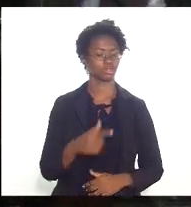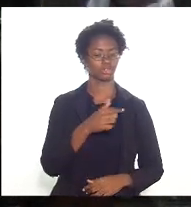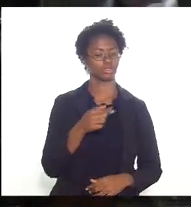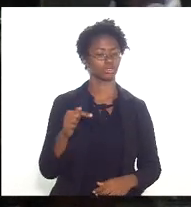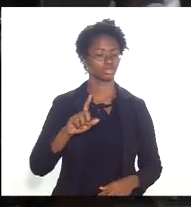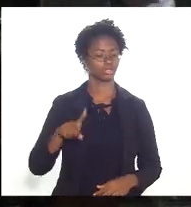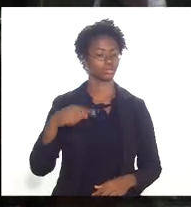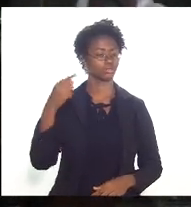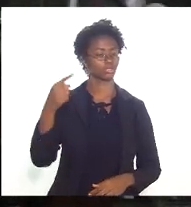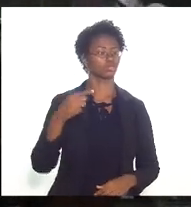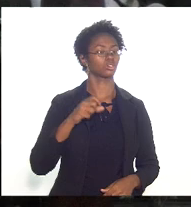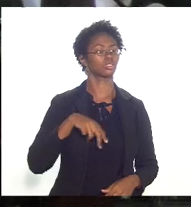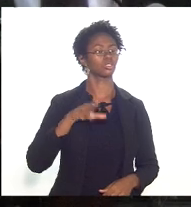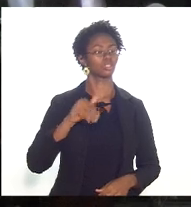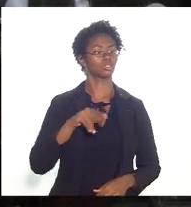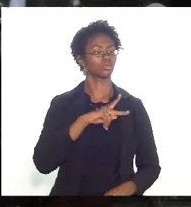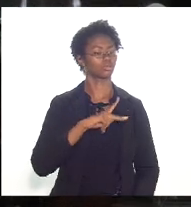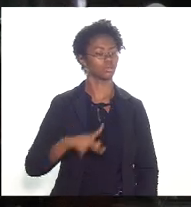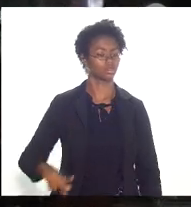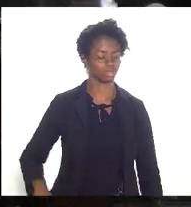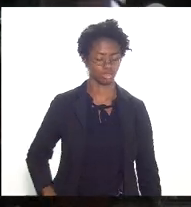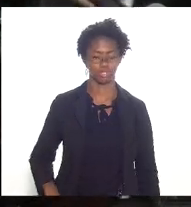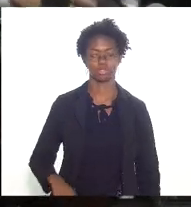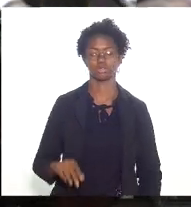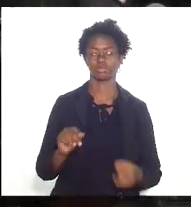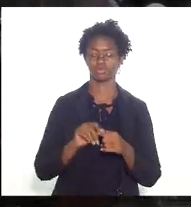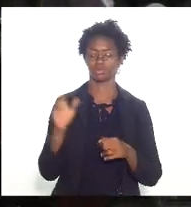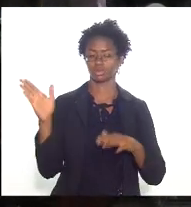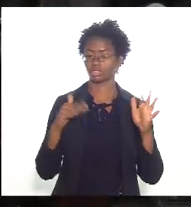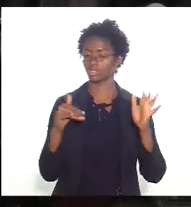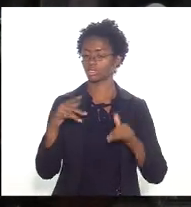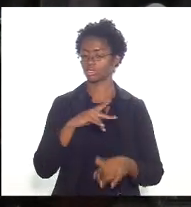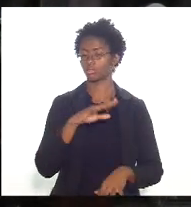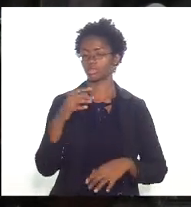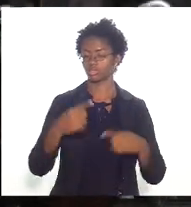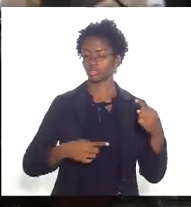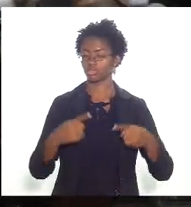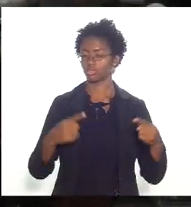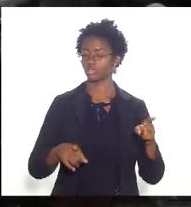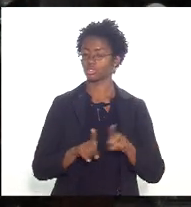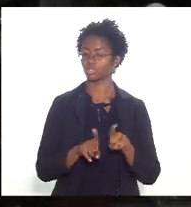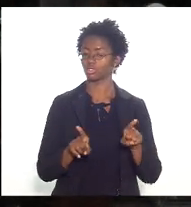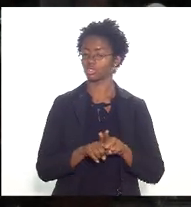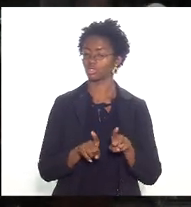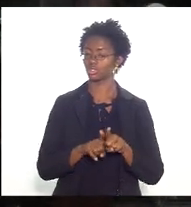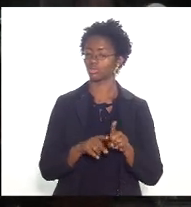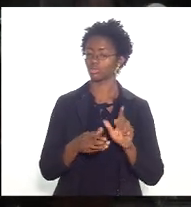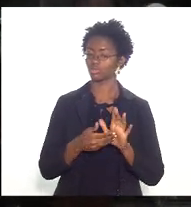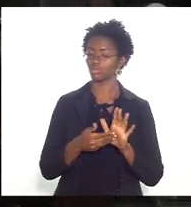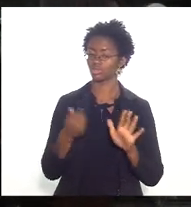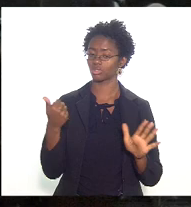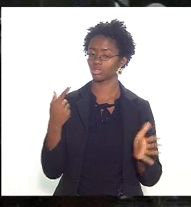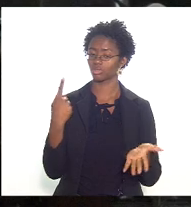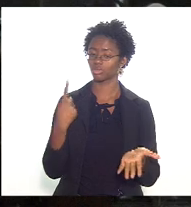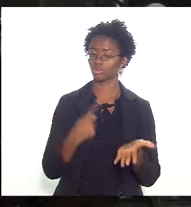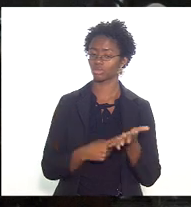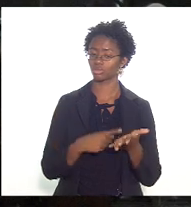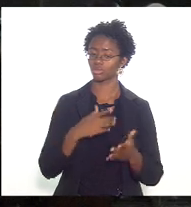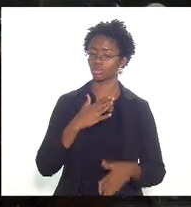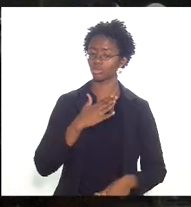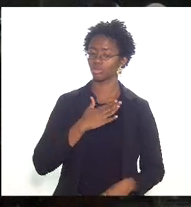semana quem tiver na presidência vai trazer o projeto para discussão e também eu retiro aqui o meu compromisso